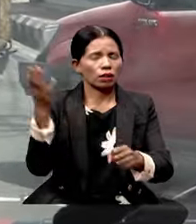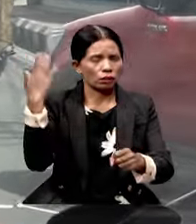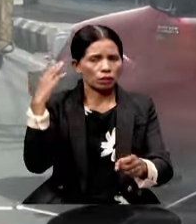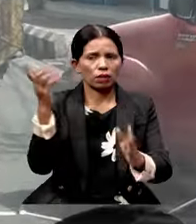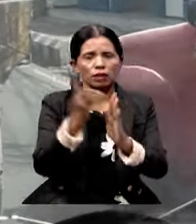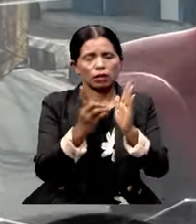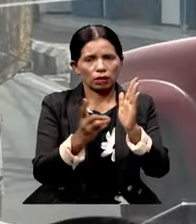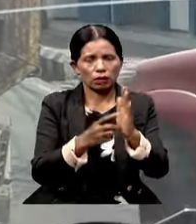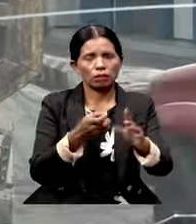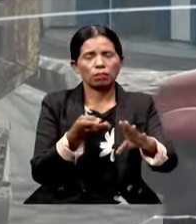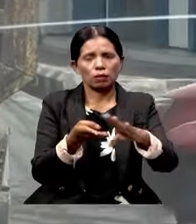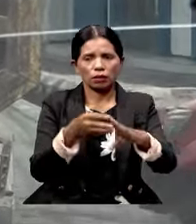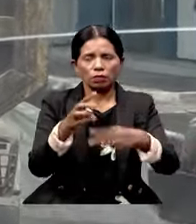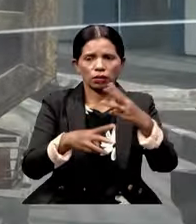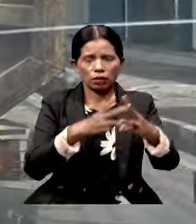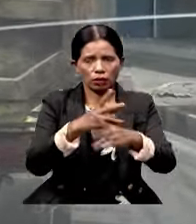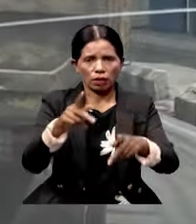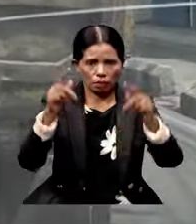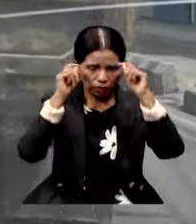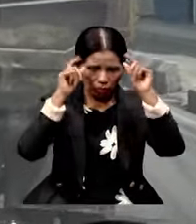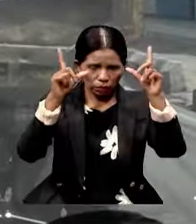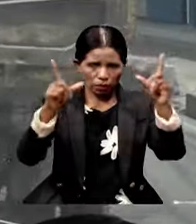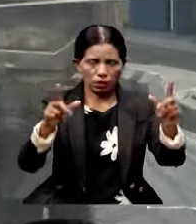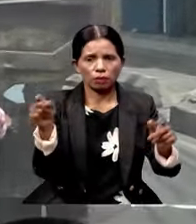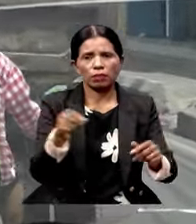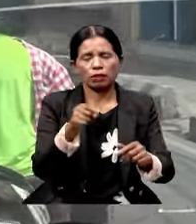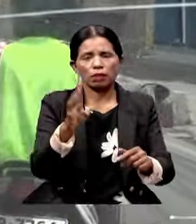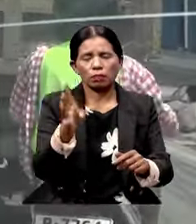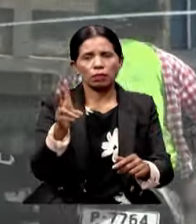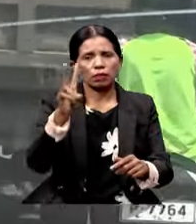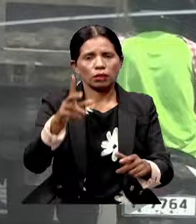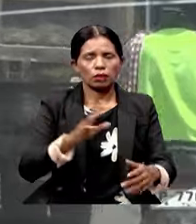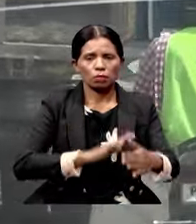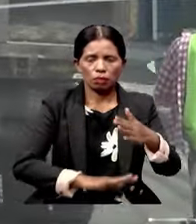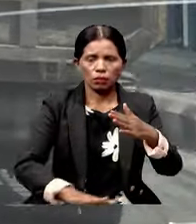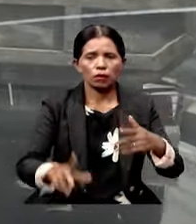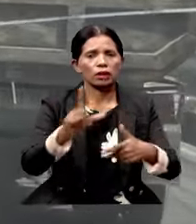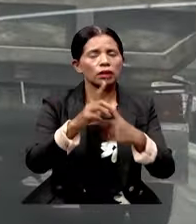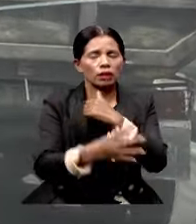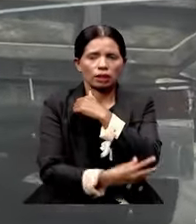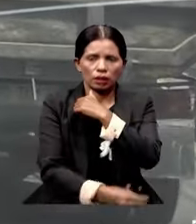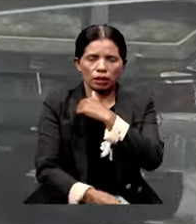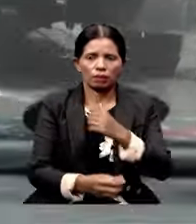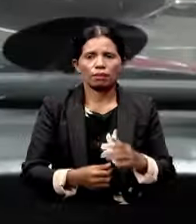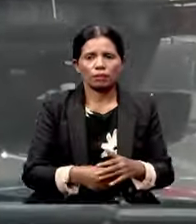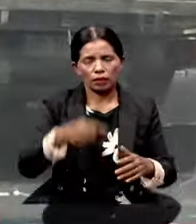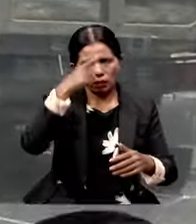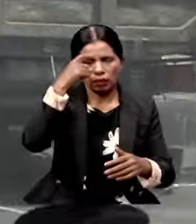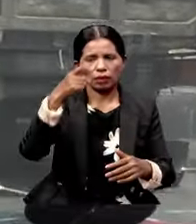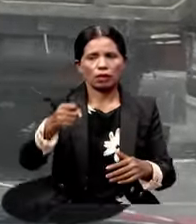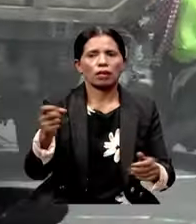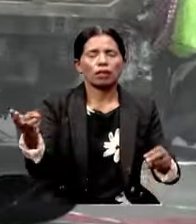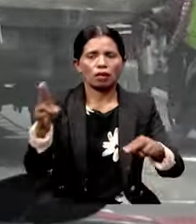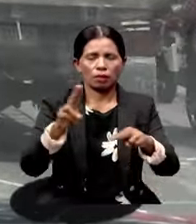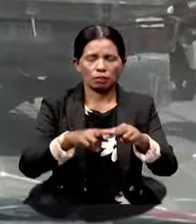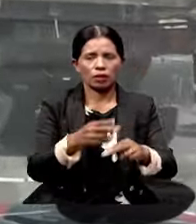Mundial hateten, populasaun Timor-Leste ho prusentu hatnu resen rua, se morisi a linha pobreza ne okos. Tambane, ho aumenta